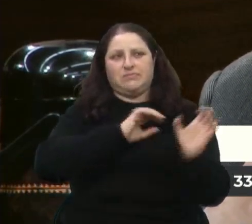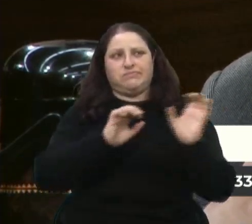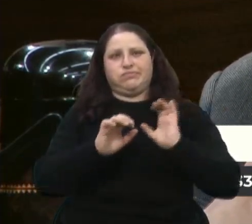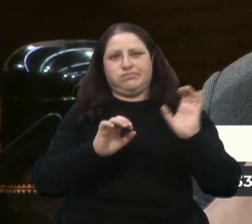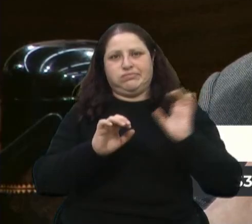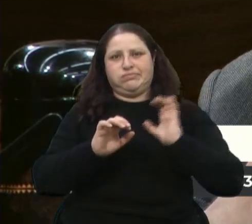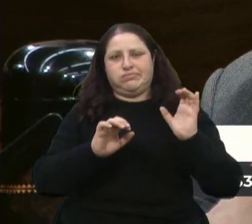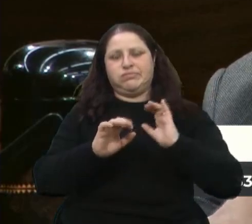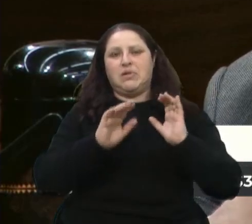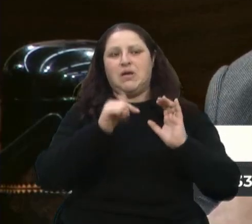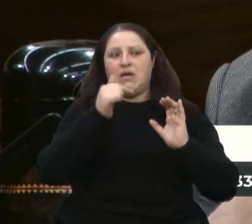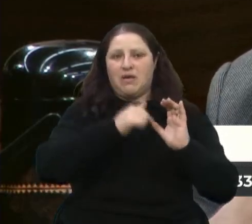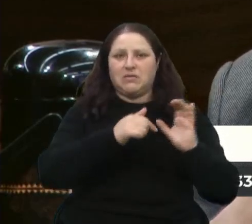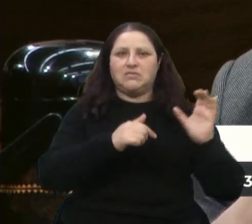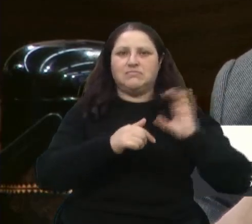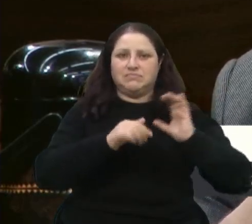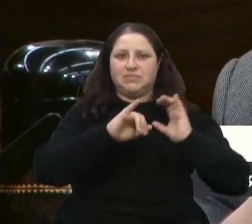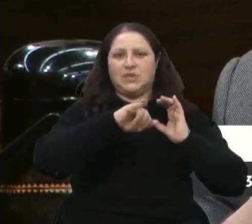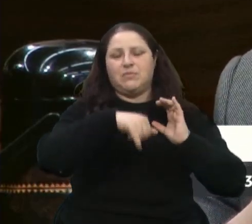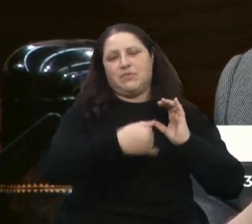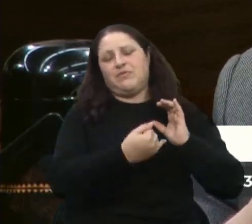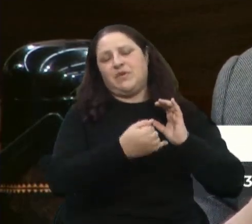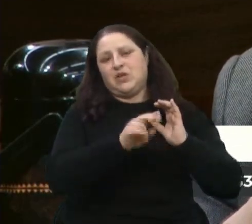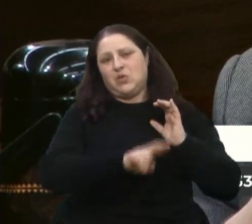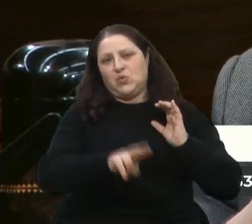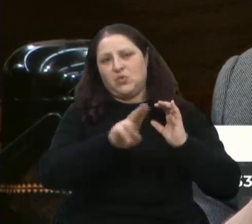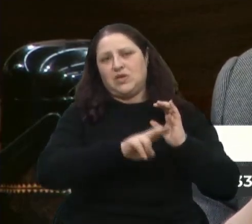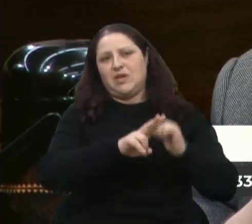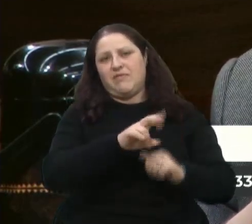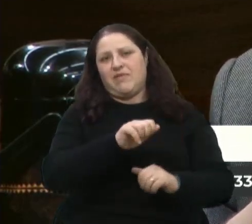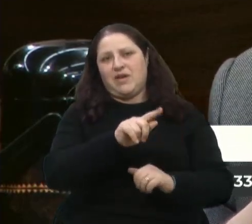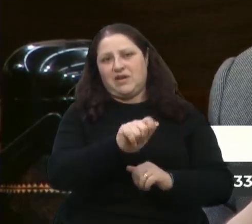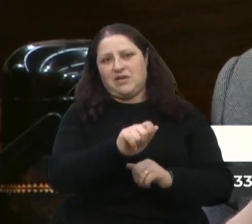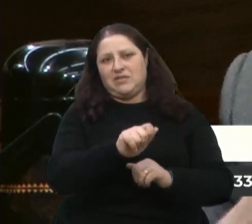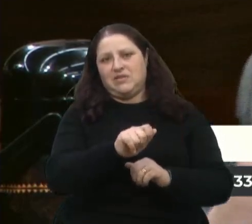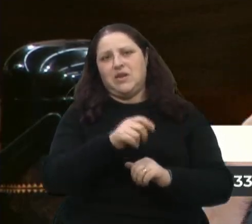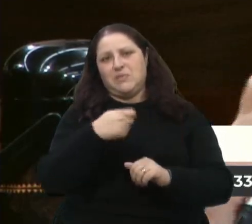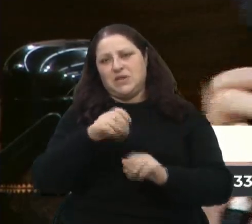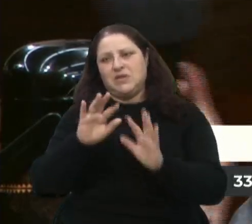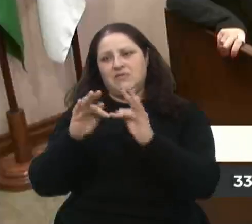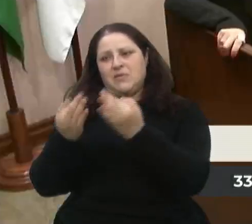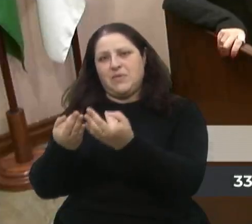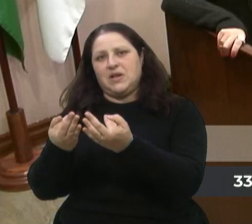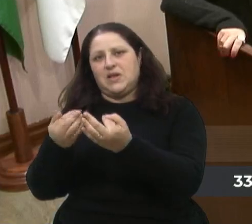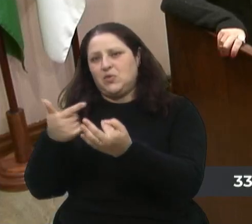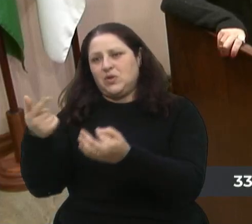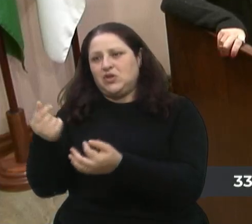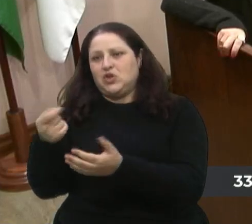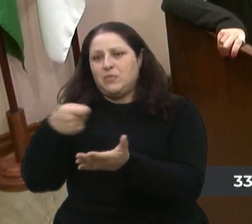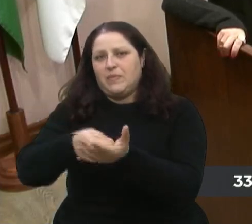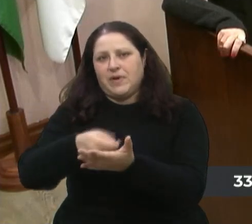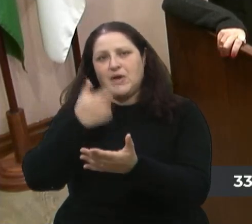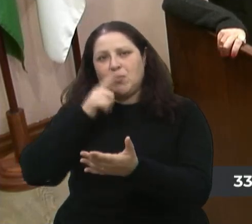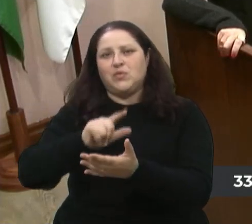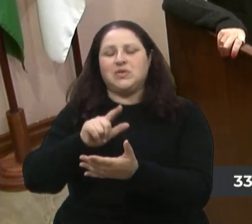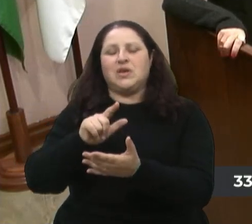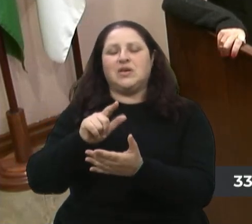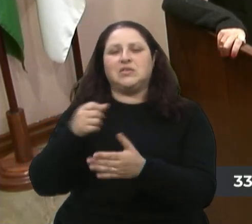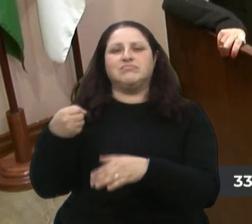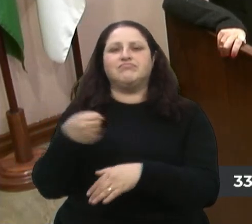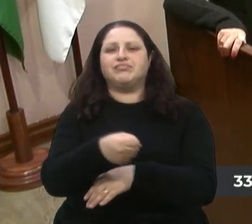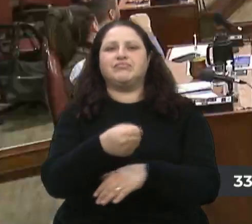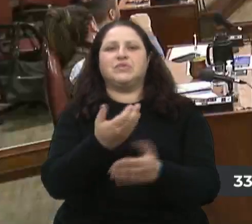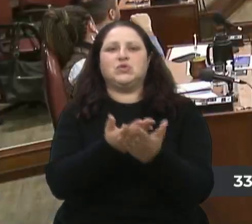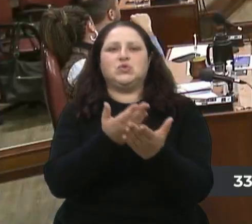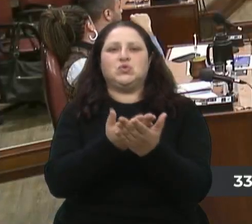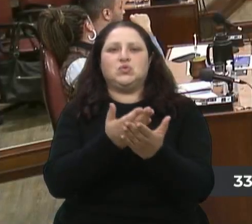se utilizam dessas vagas. Então, era essa questão que eu queria colocar. Muito obrigado. Obrigada, vereador Zanquim.